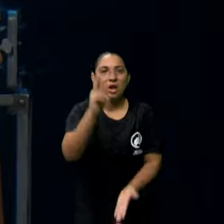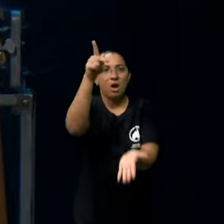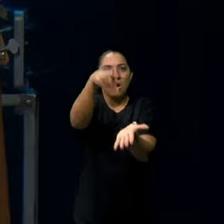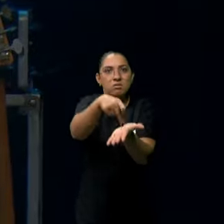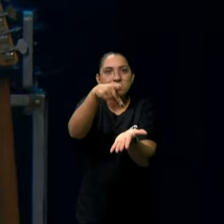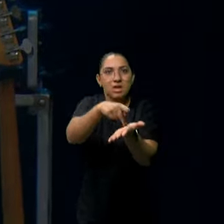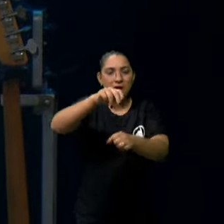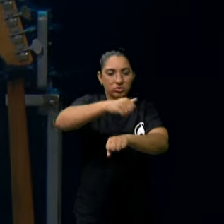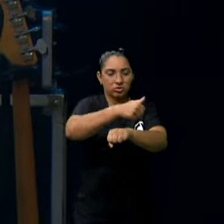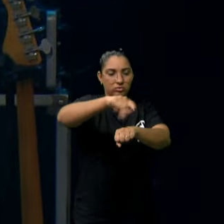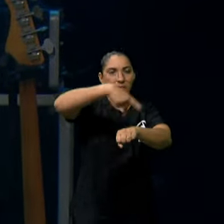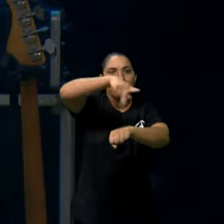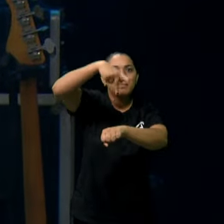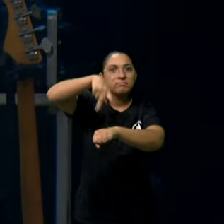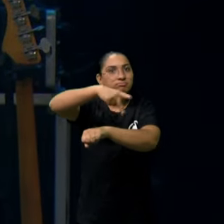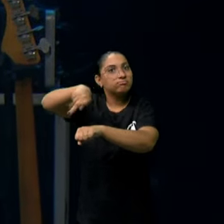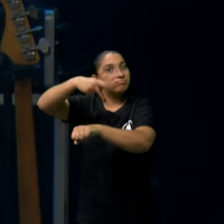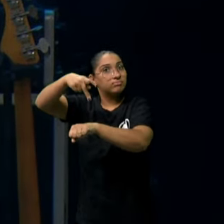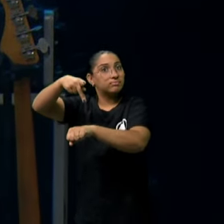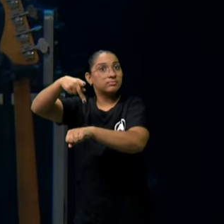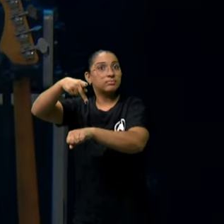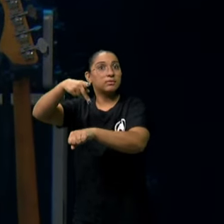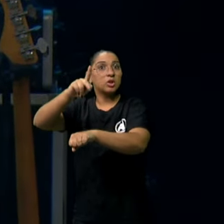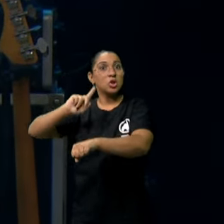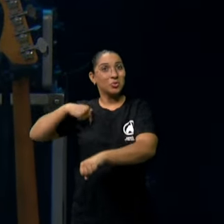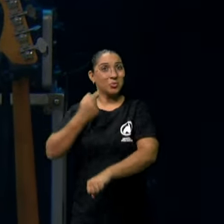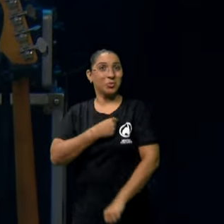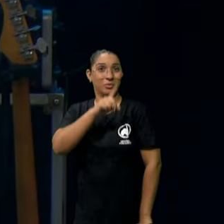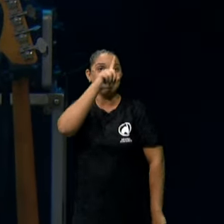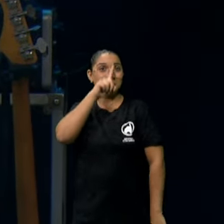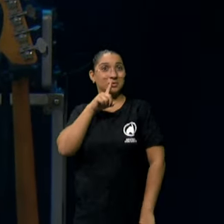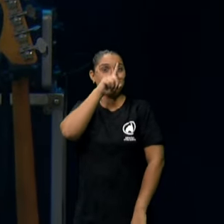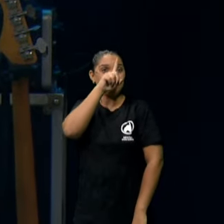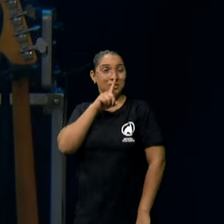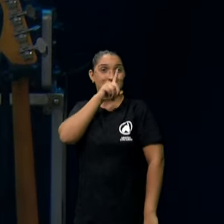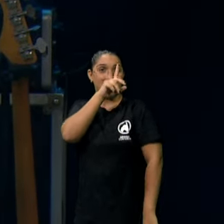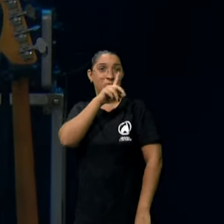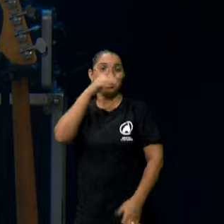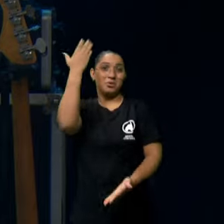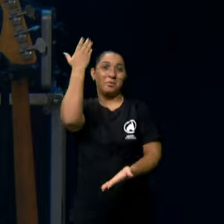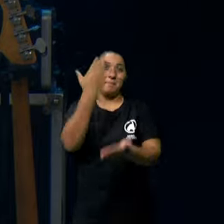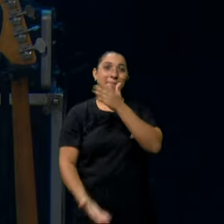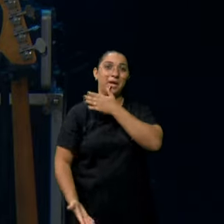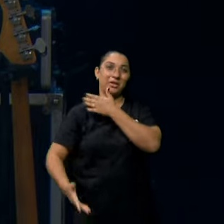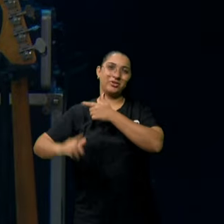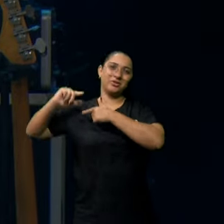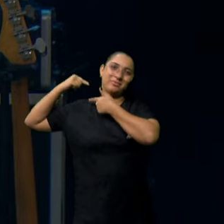imediato na nação corremos o risco de perder uma geração